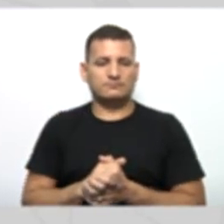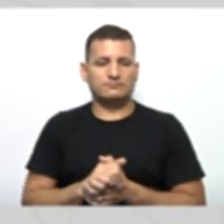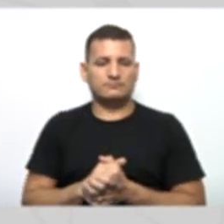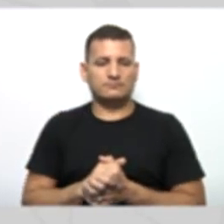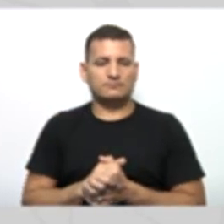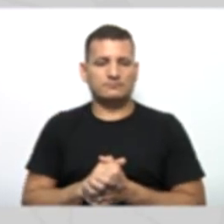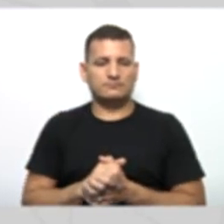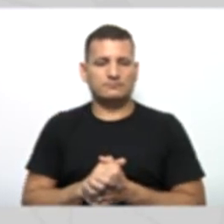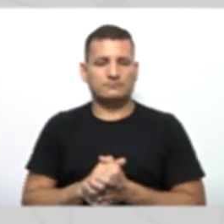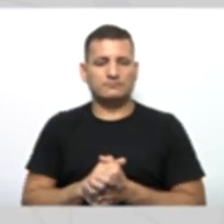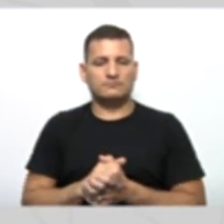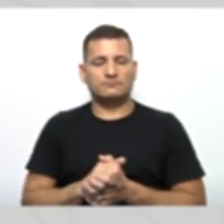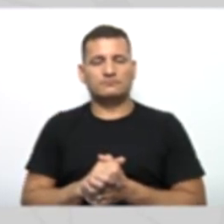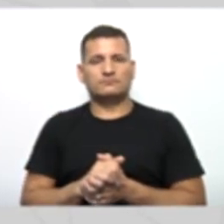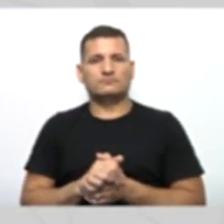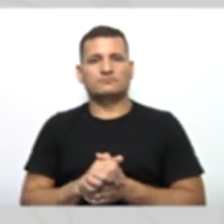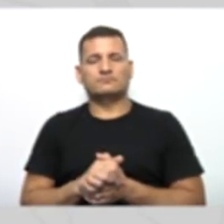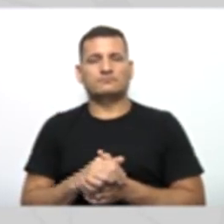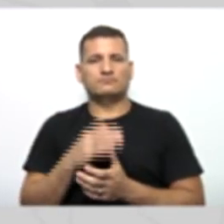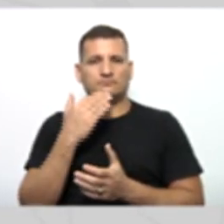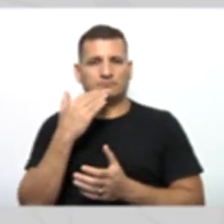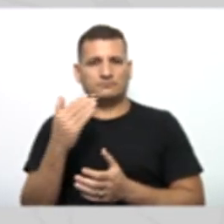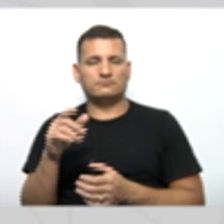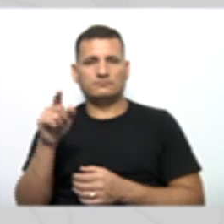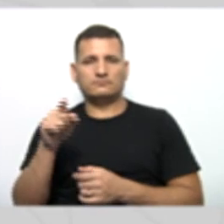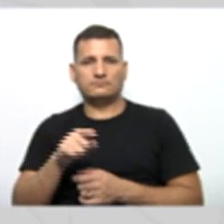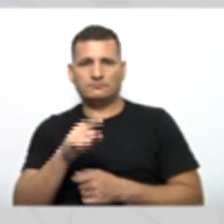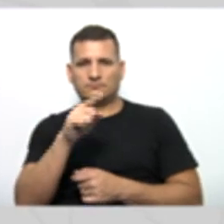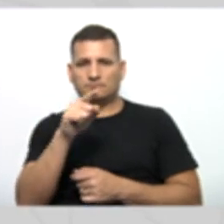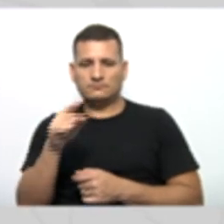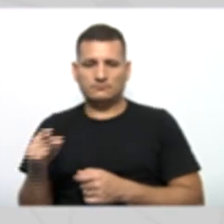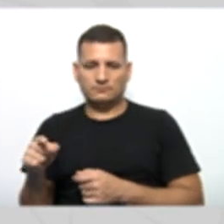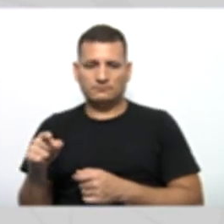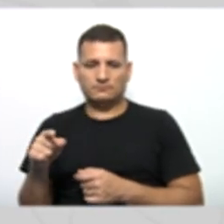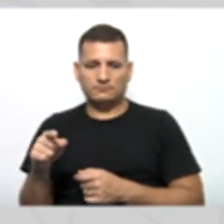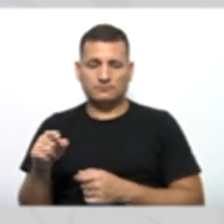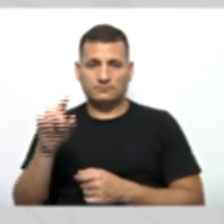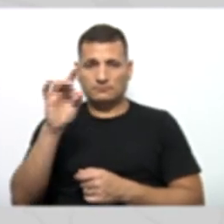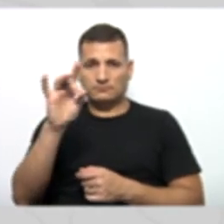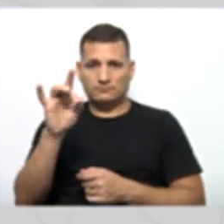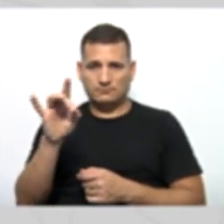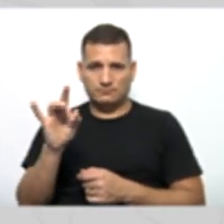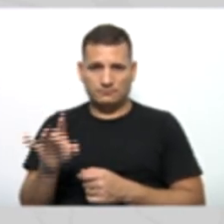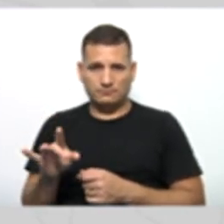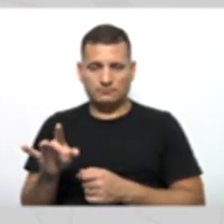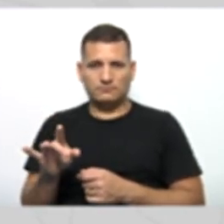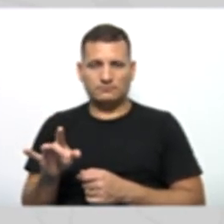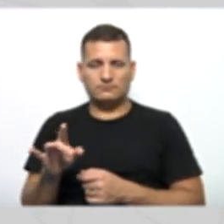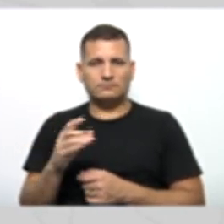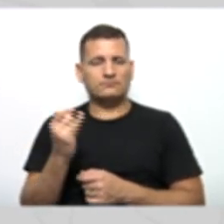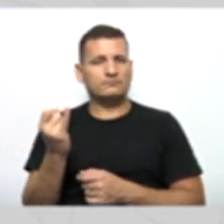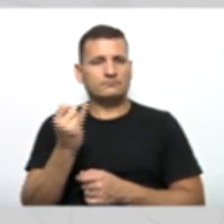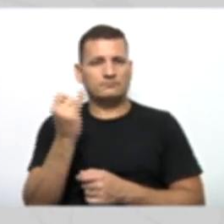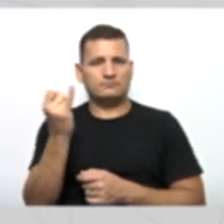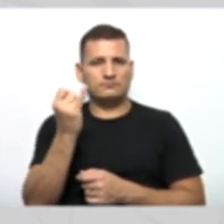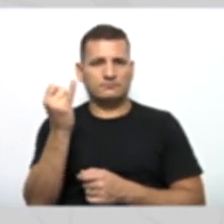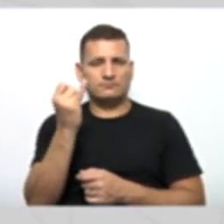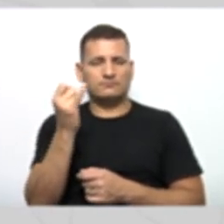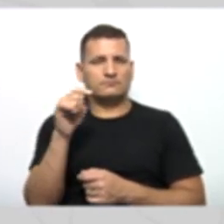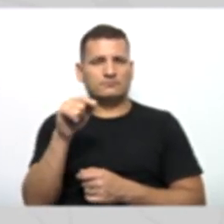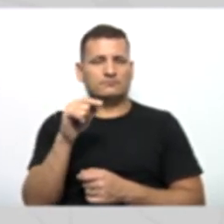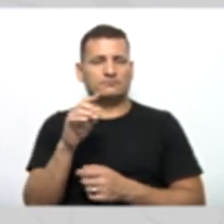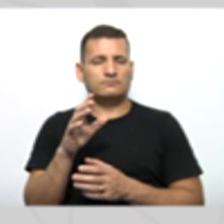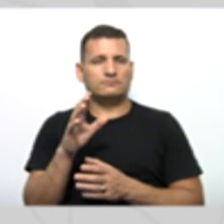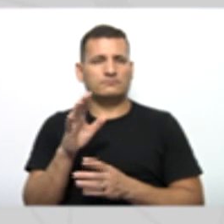ó, objeto cancelado, pedido cancelado. Esses estados aqui, ó, é importante você